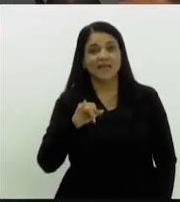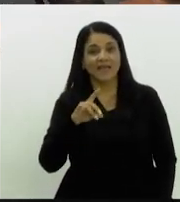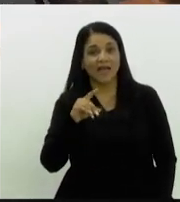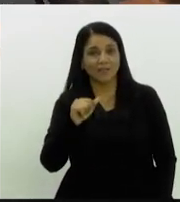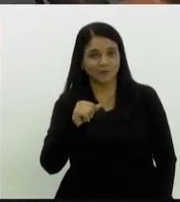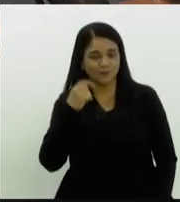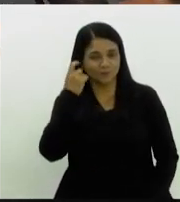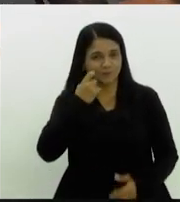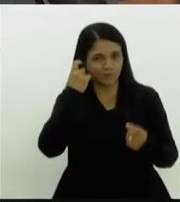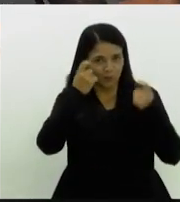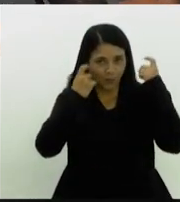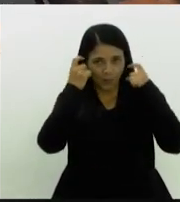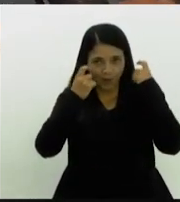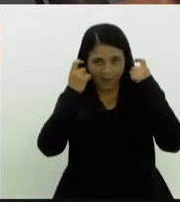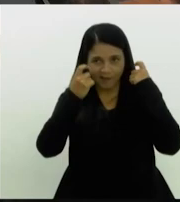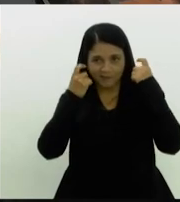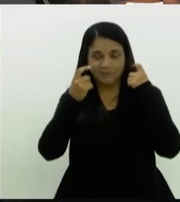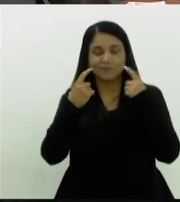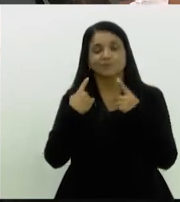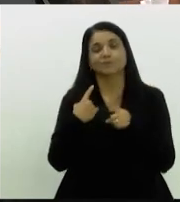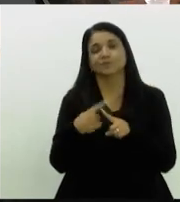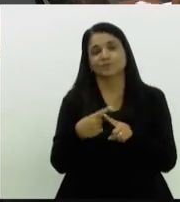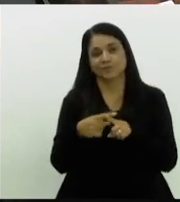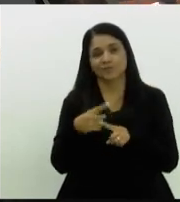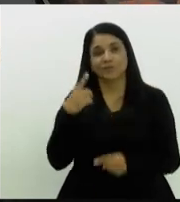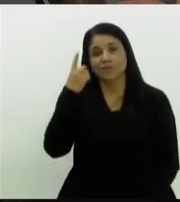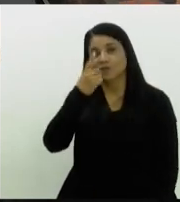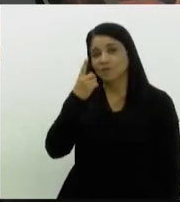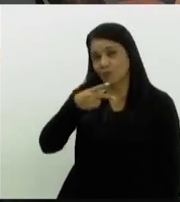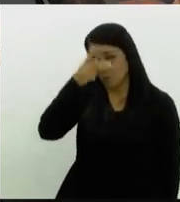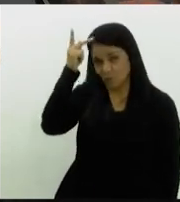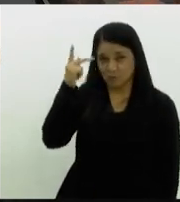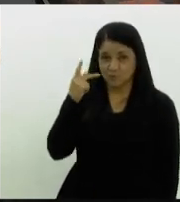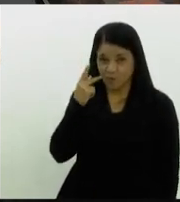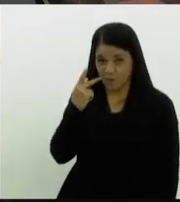O deputado Caiado ficou preocupado porque o deputado Luiz Paulo